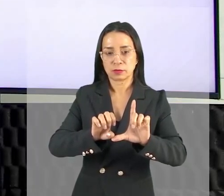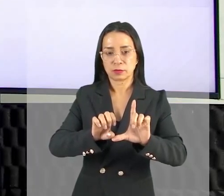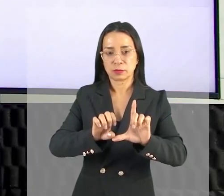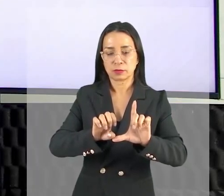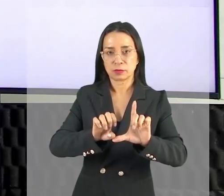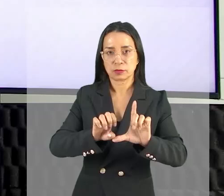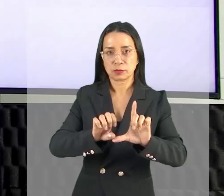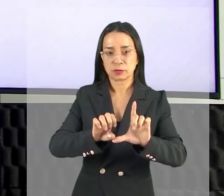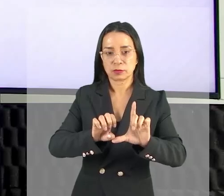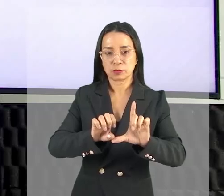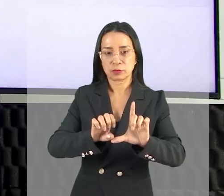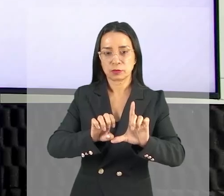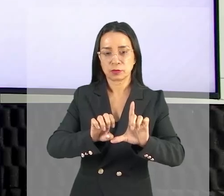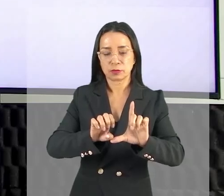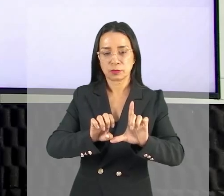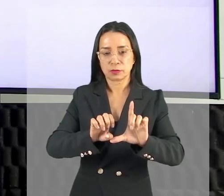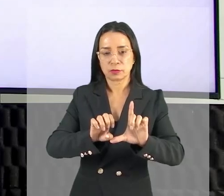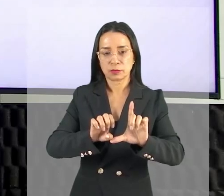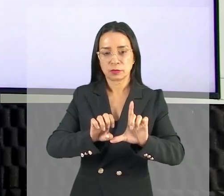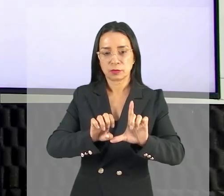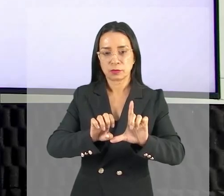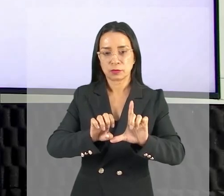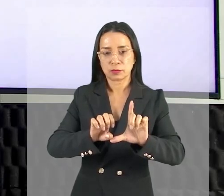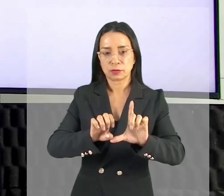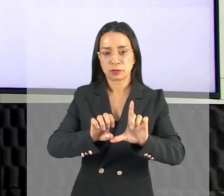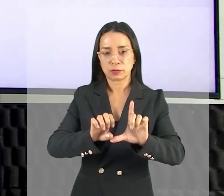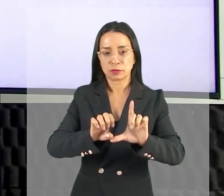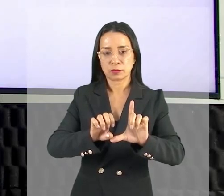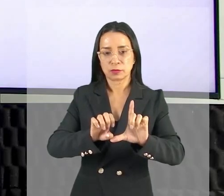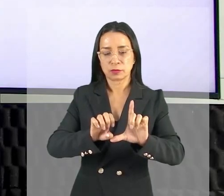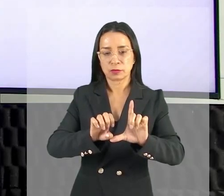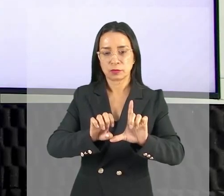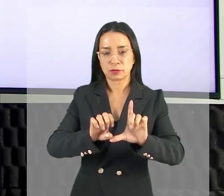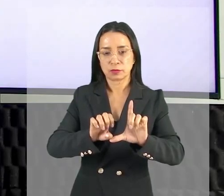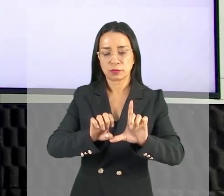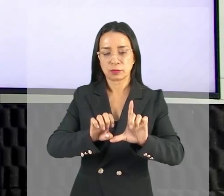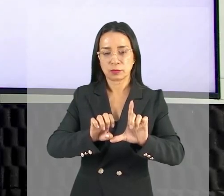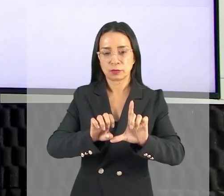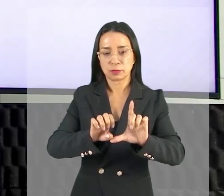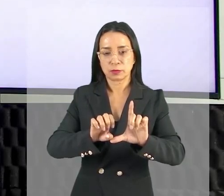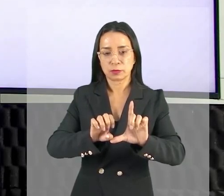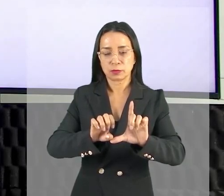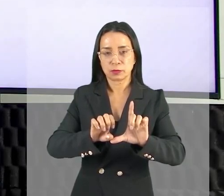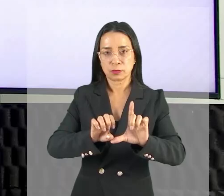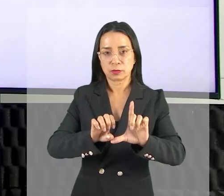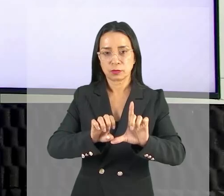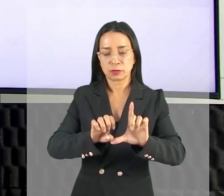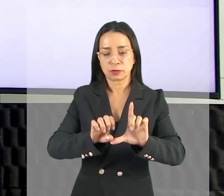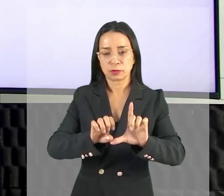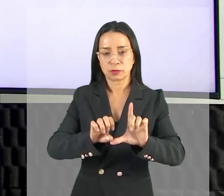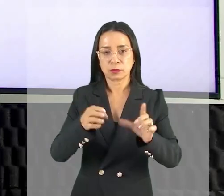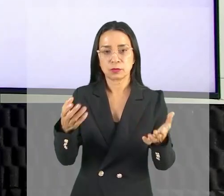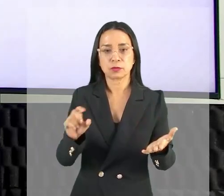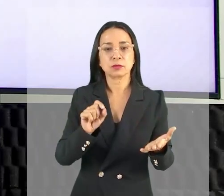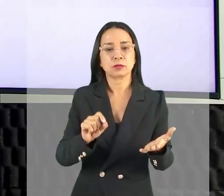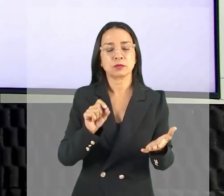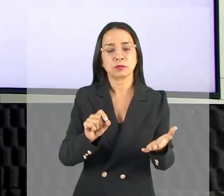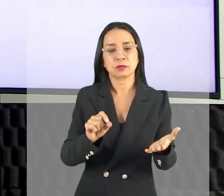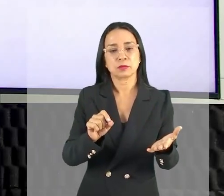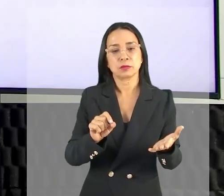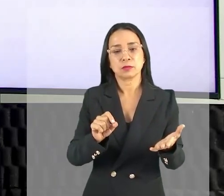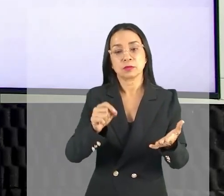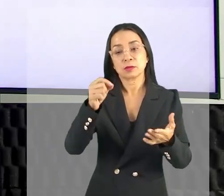né? E letra D, hemácias, e letra E, monócitos, né? Então, o